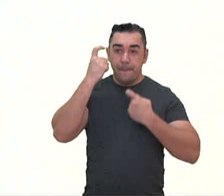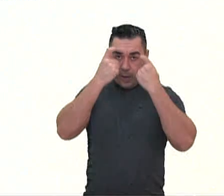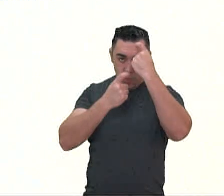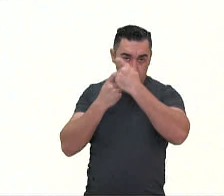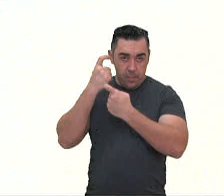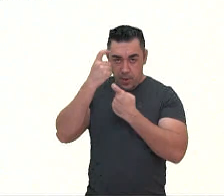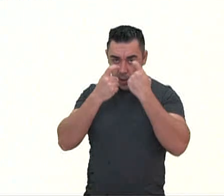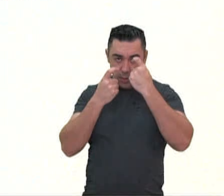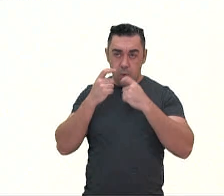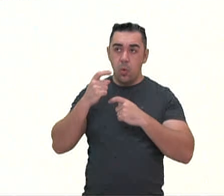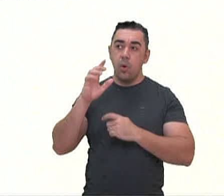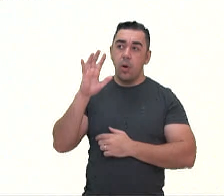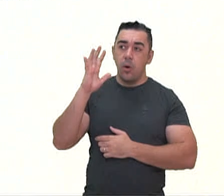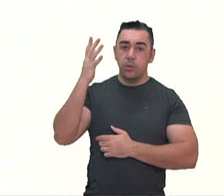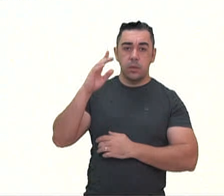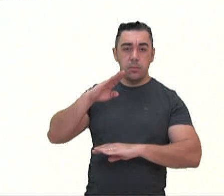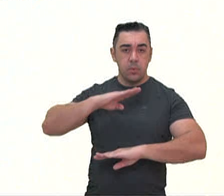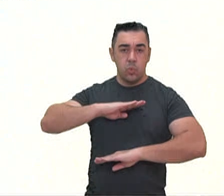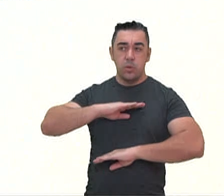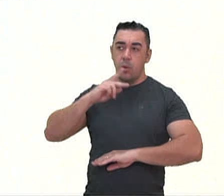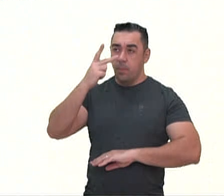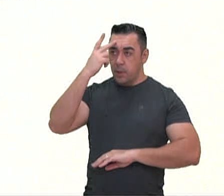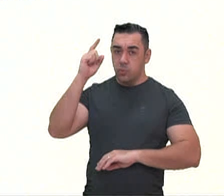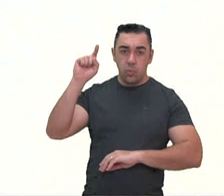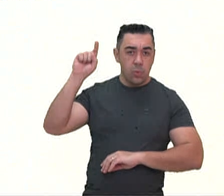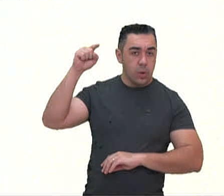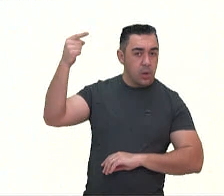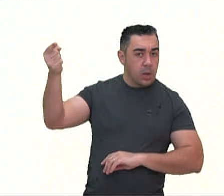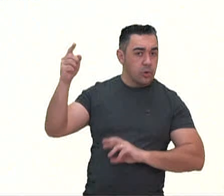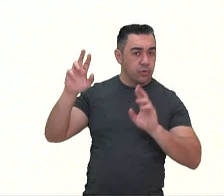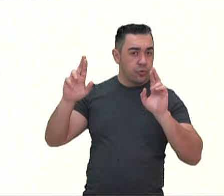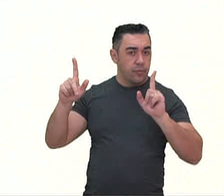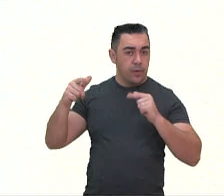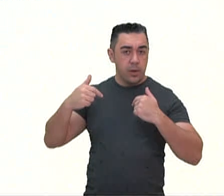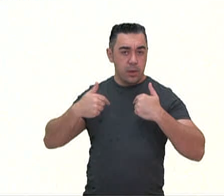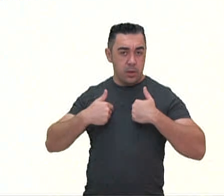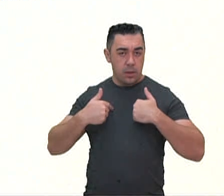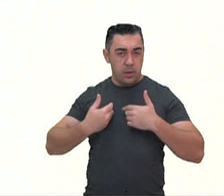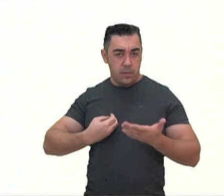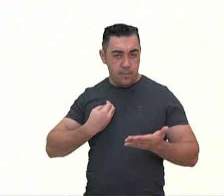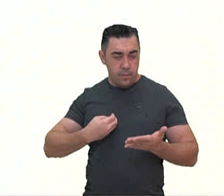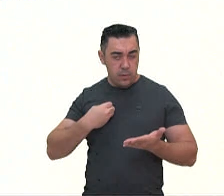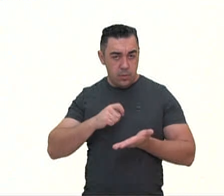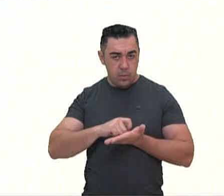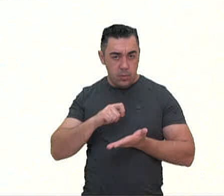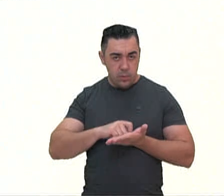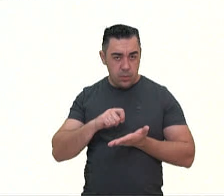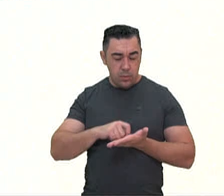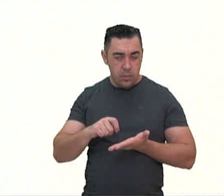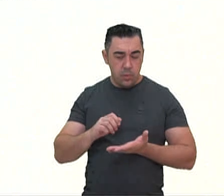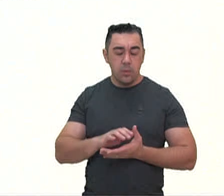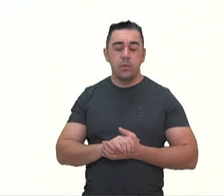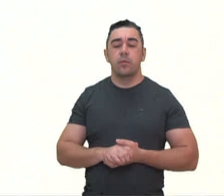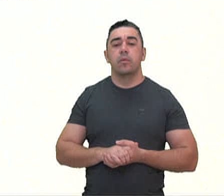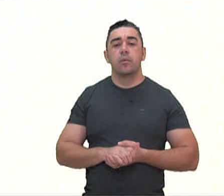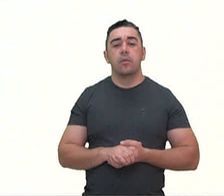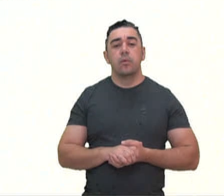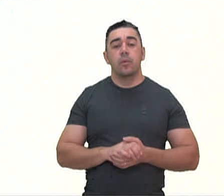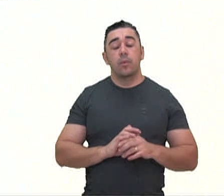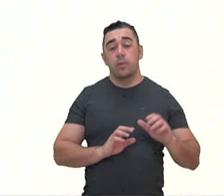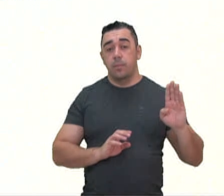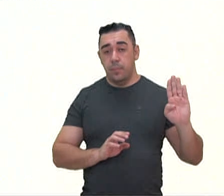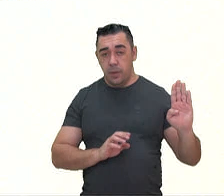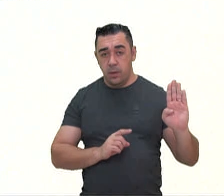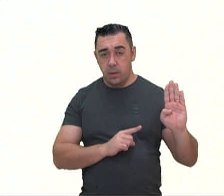Preocupação com a situação das pessoas que estão em condição diferente à do autor narrador?